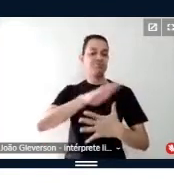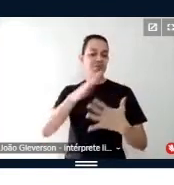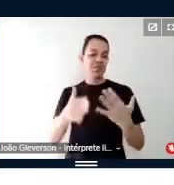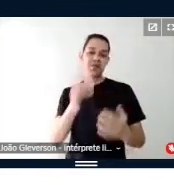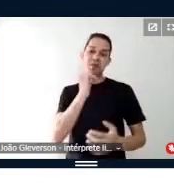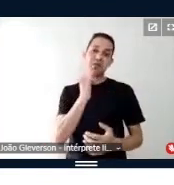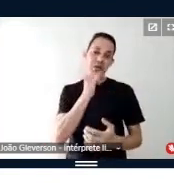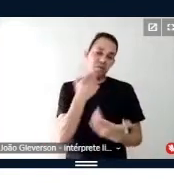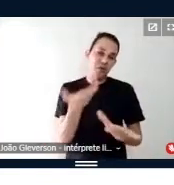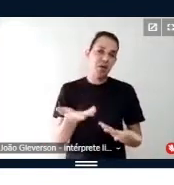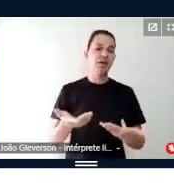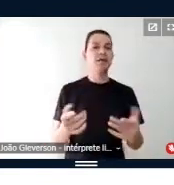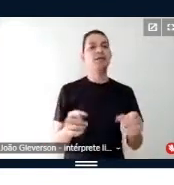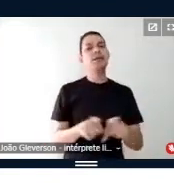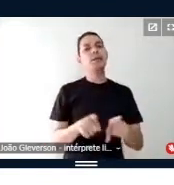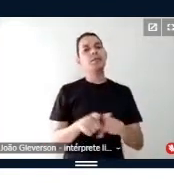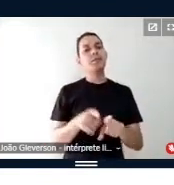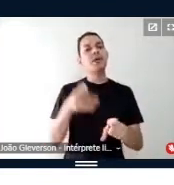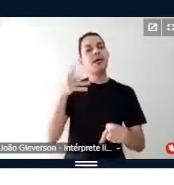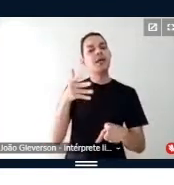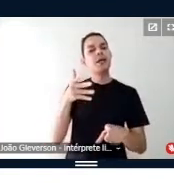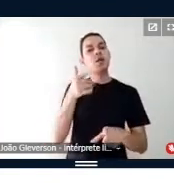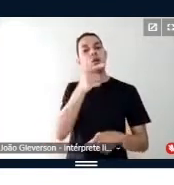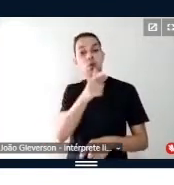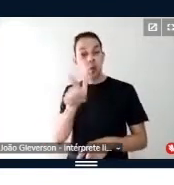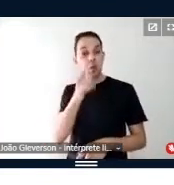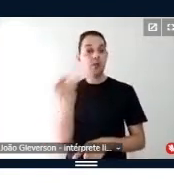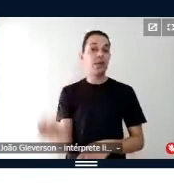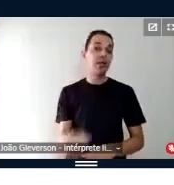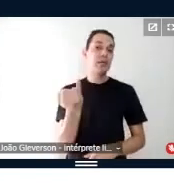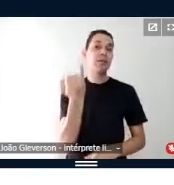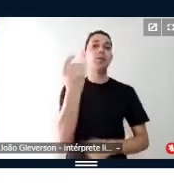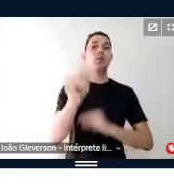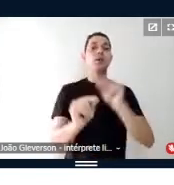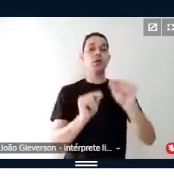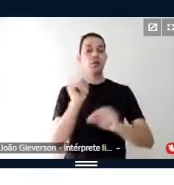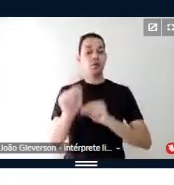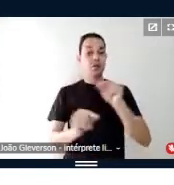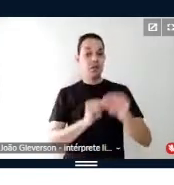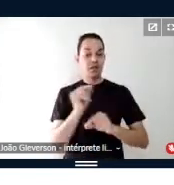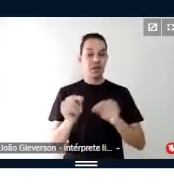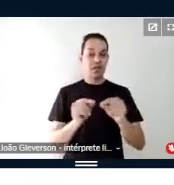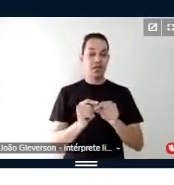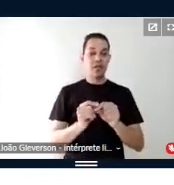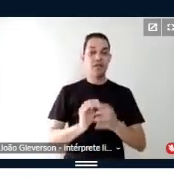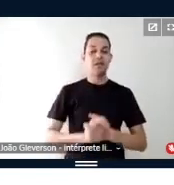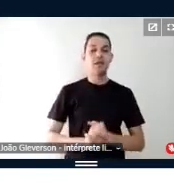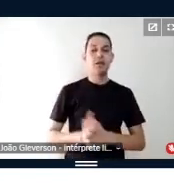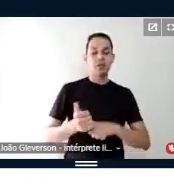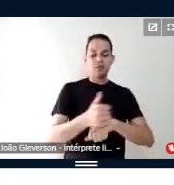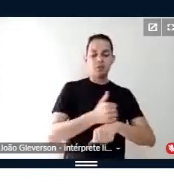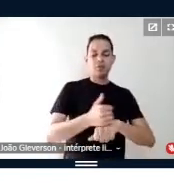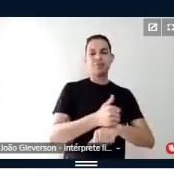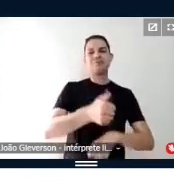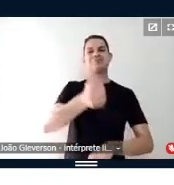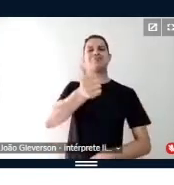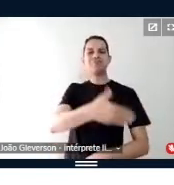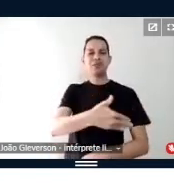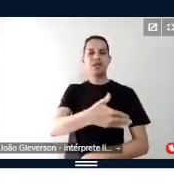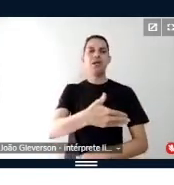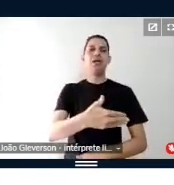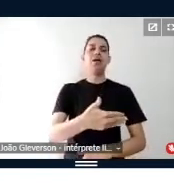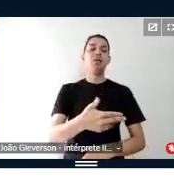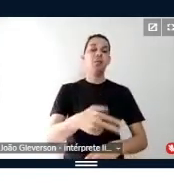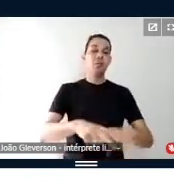Outra consideração que nós temos aqui é que talvez o baixo nível de profissionalização é que seja o